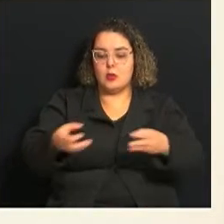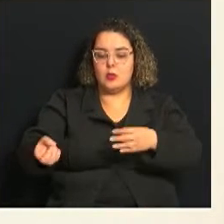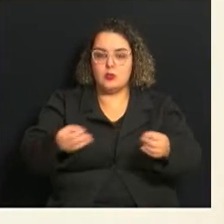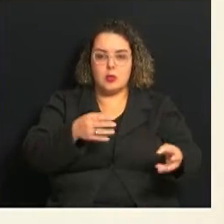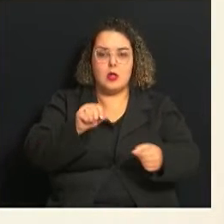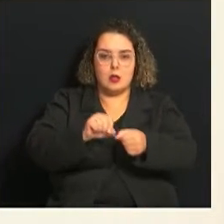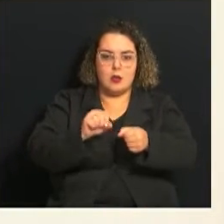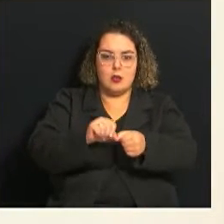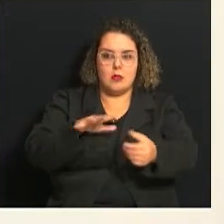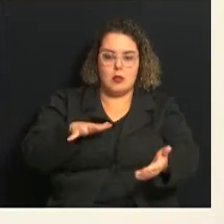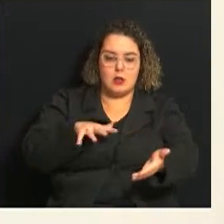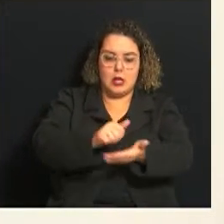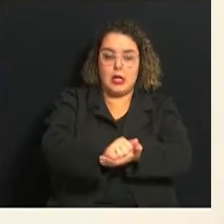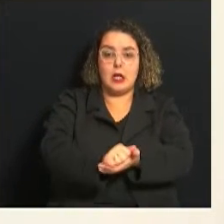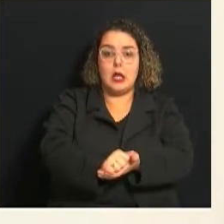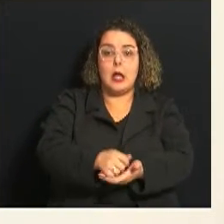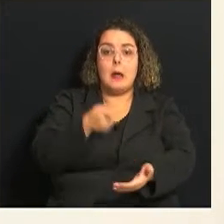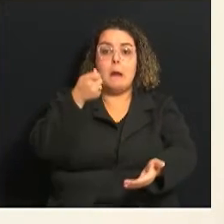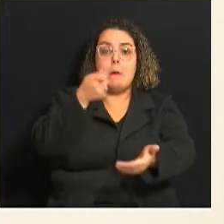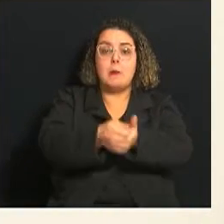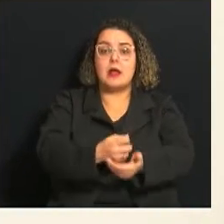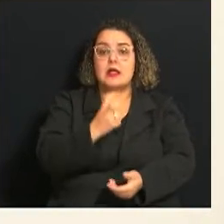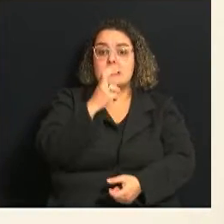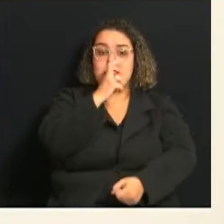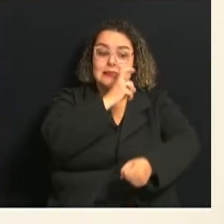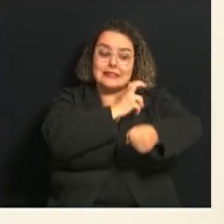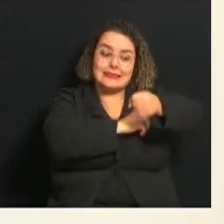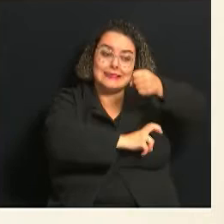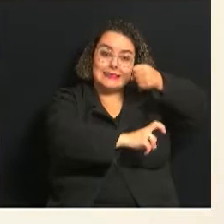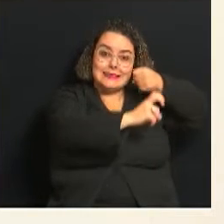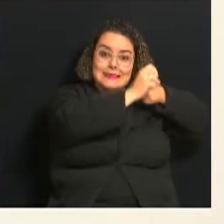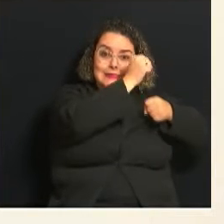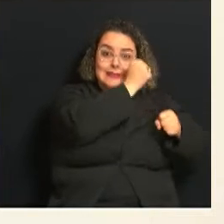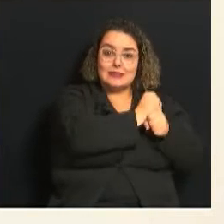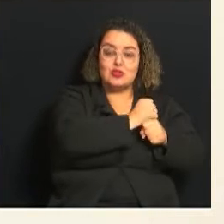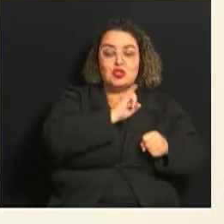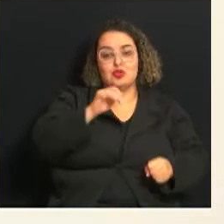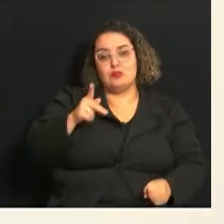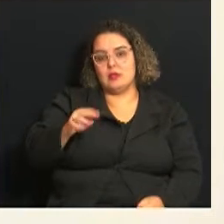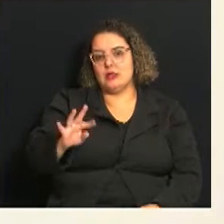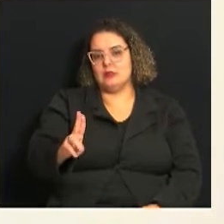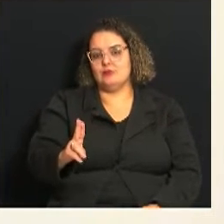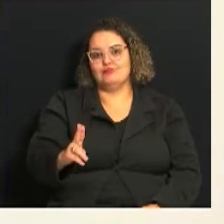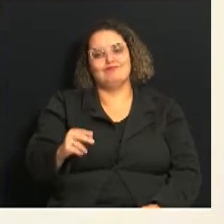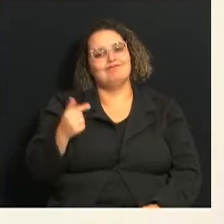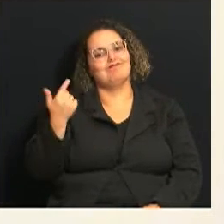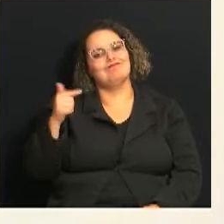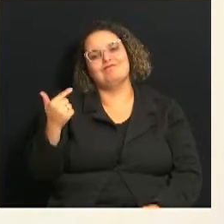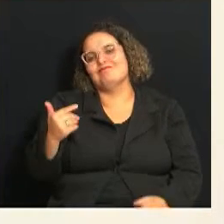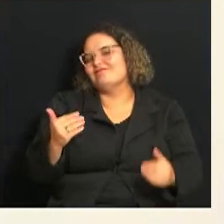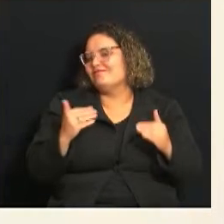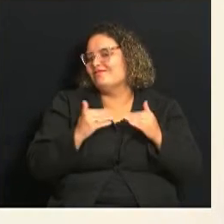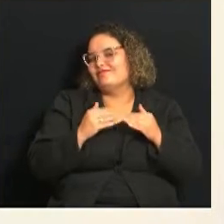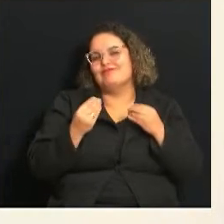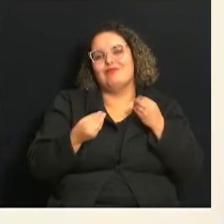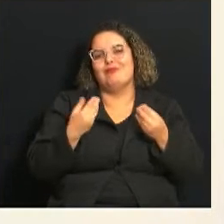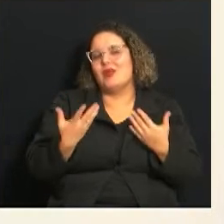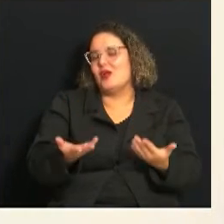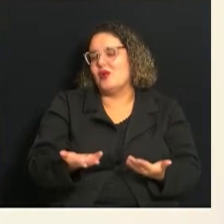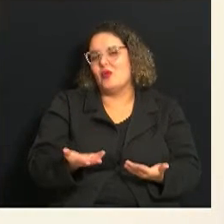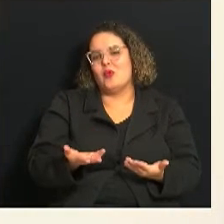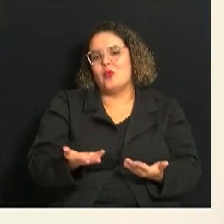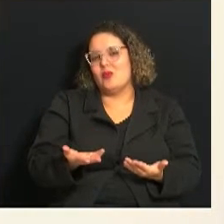paga 5 anos anteriores de IPTU. Isso aí estava inviabilizando que as